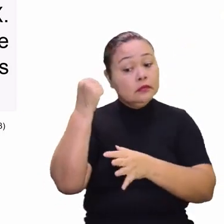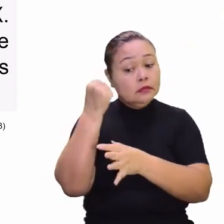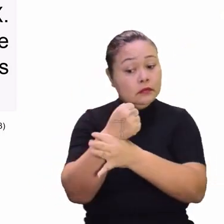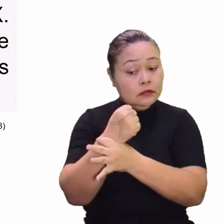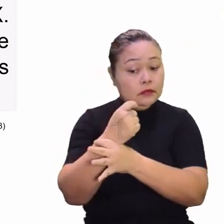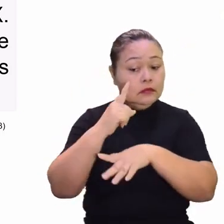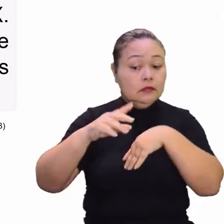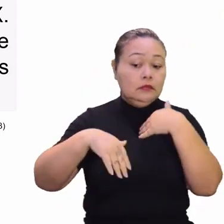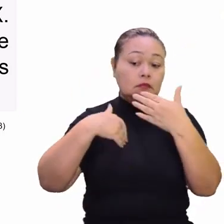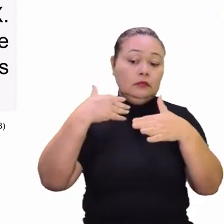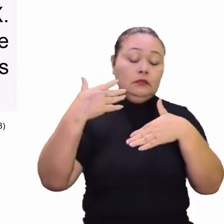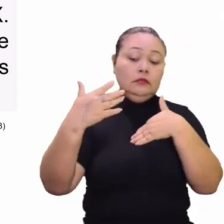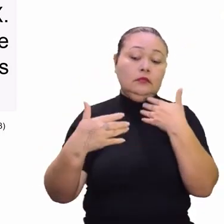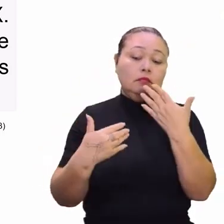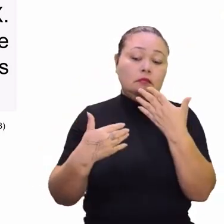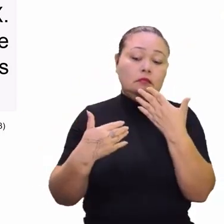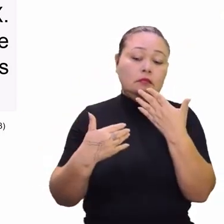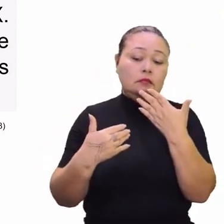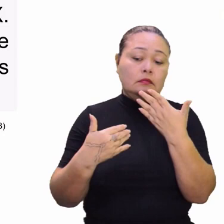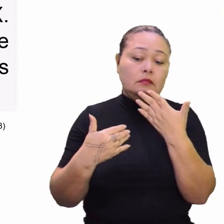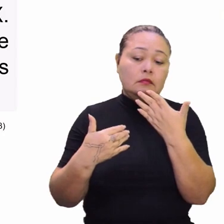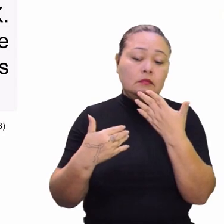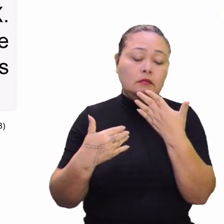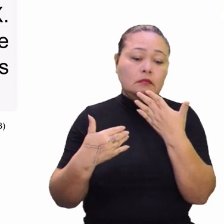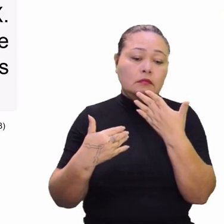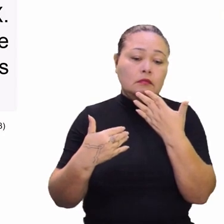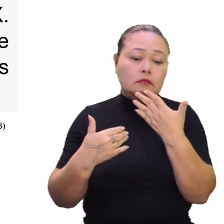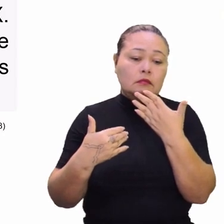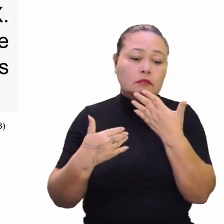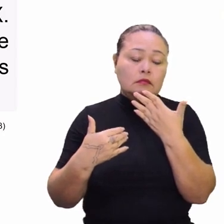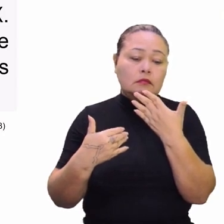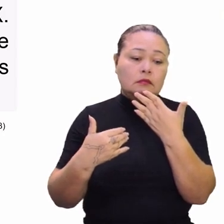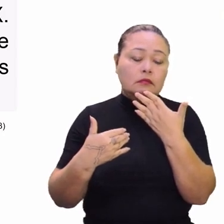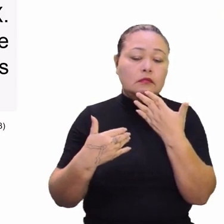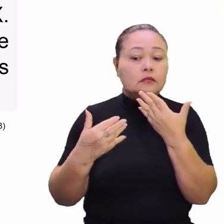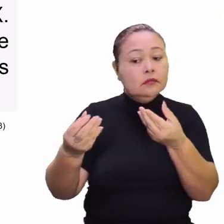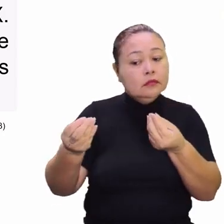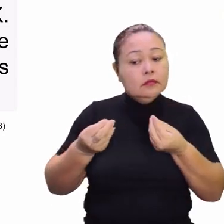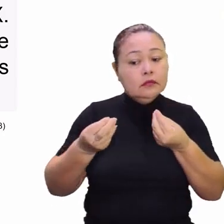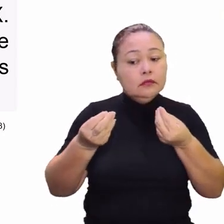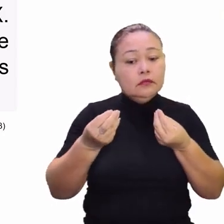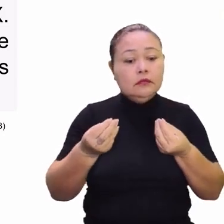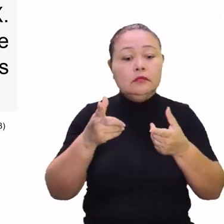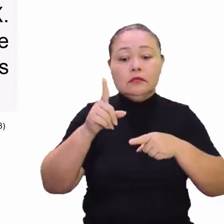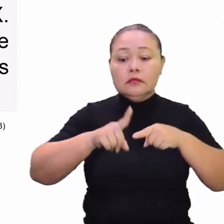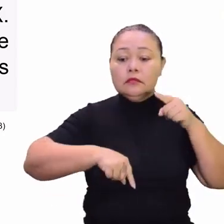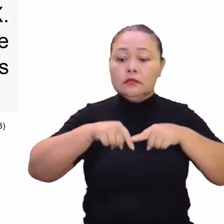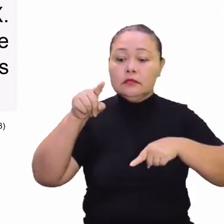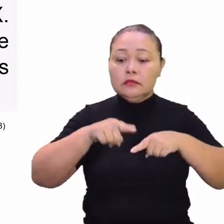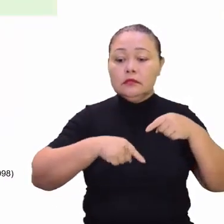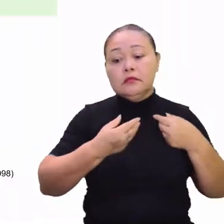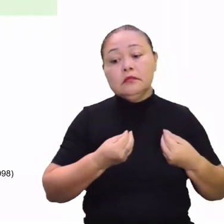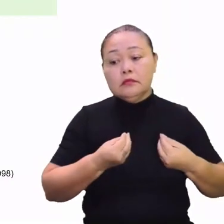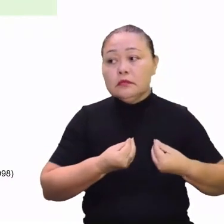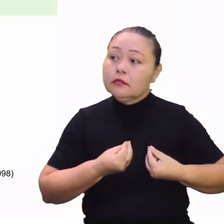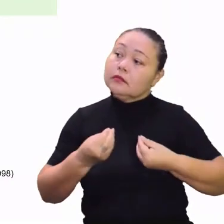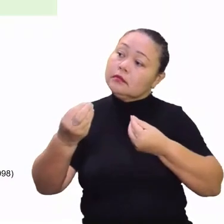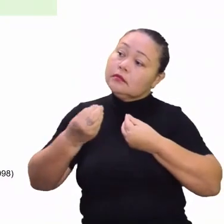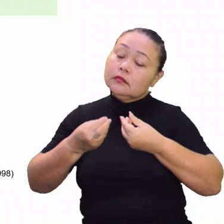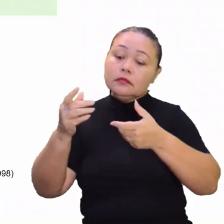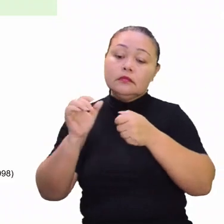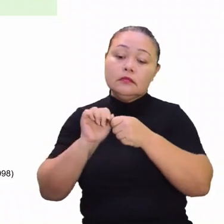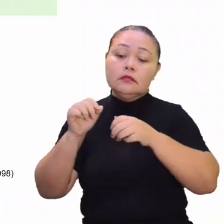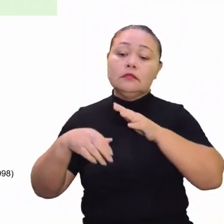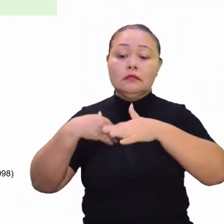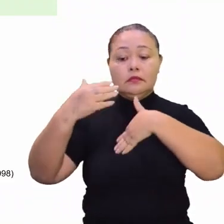o desenvolvimento, né, o fornecimento desse insumo para o desenvolvimento